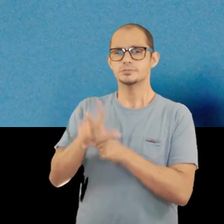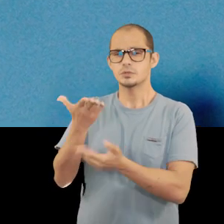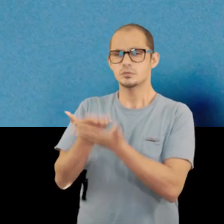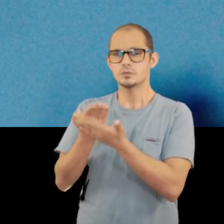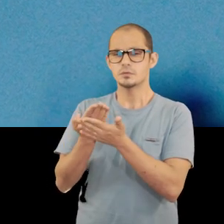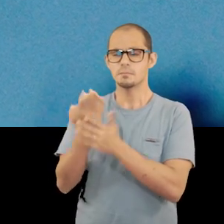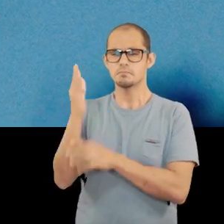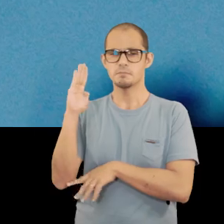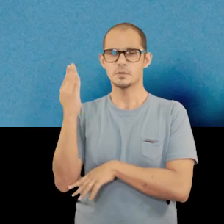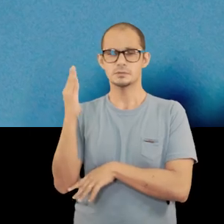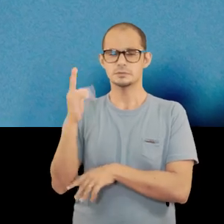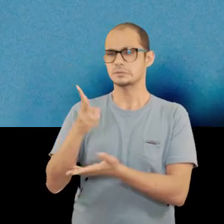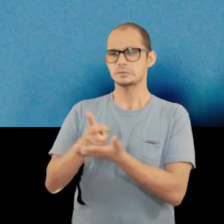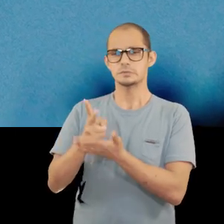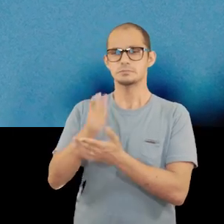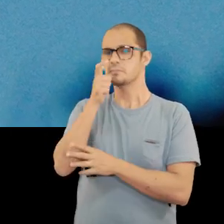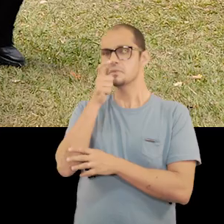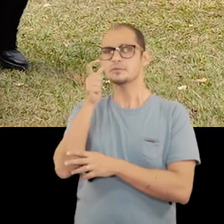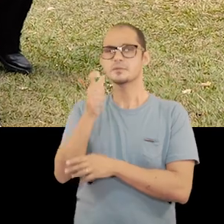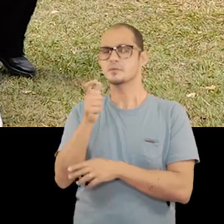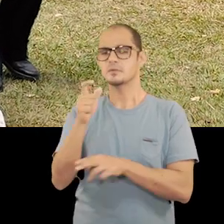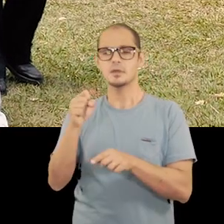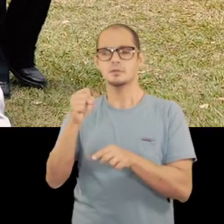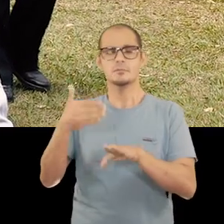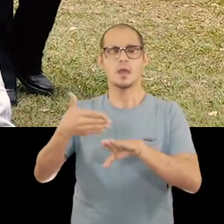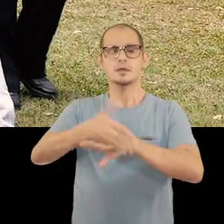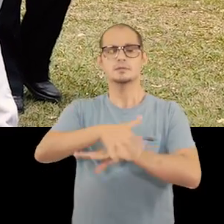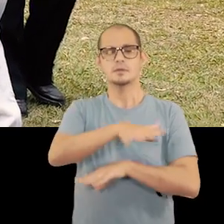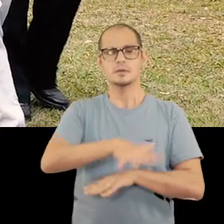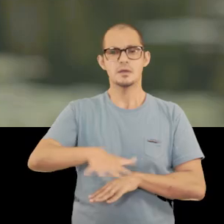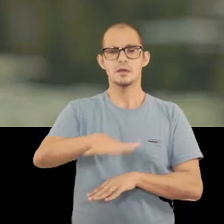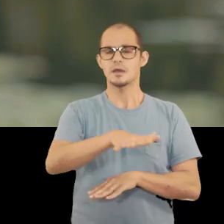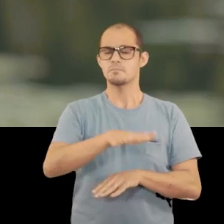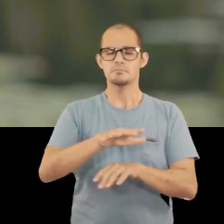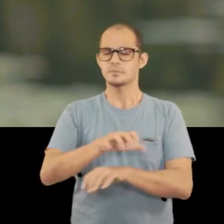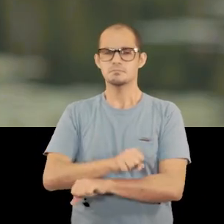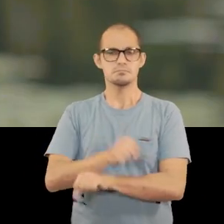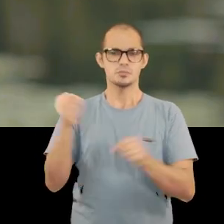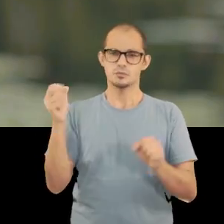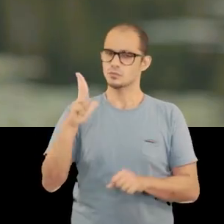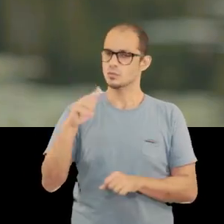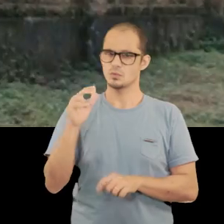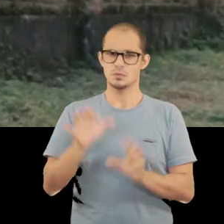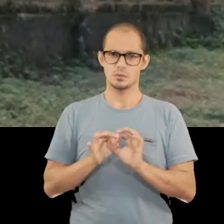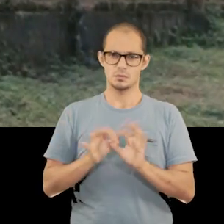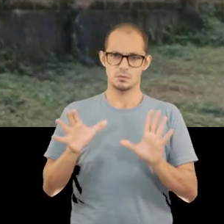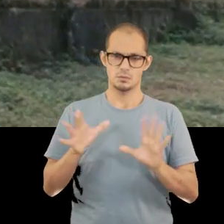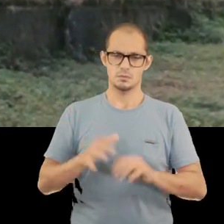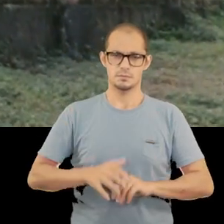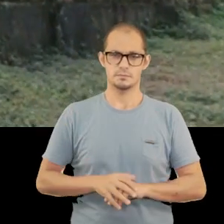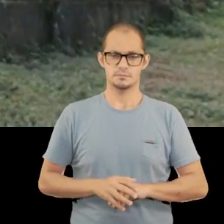Logo que eu entrei para o curso de Biologia, a gente sempre teve um interesse muito grande em entrar nessa área e nunca foi possível.